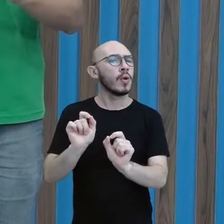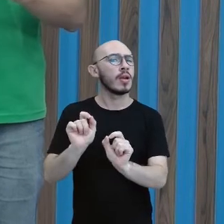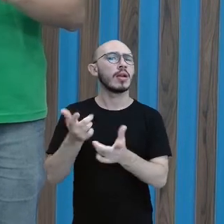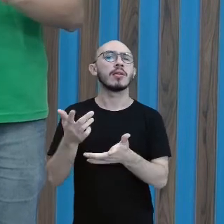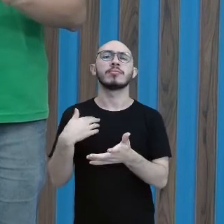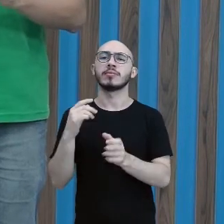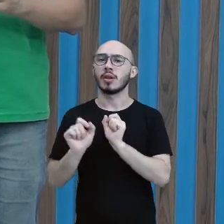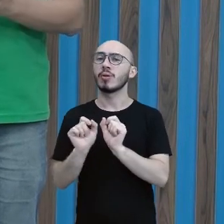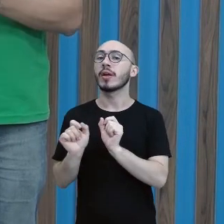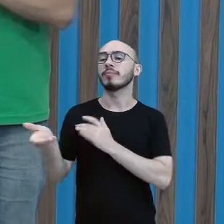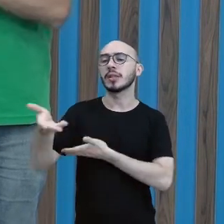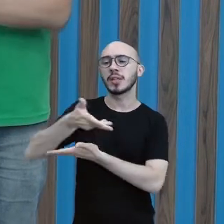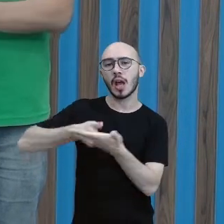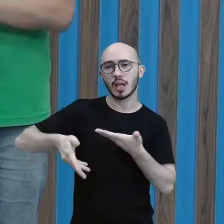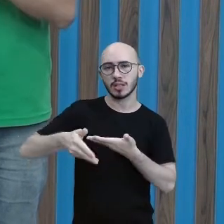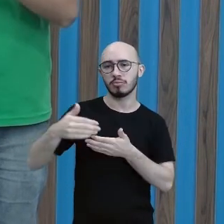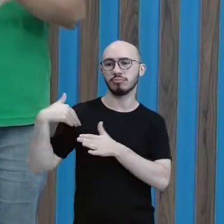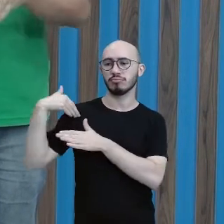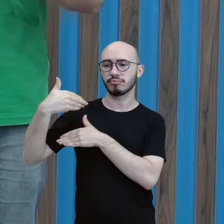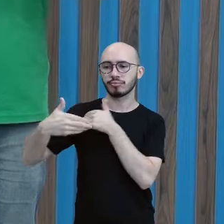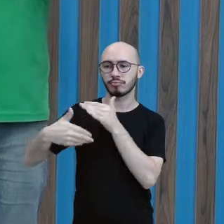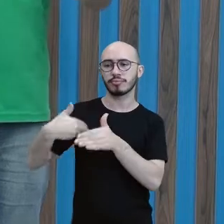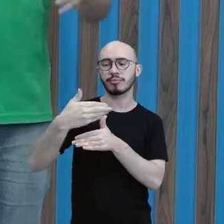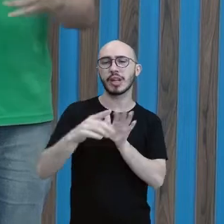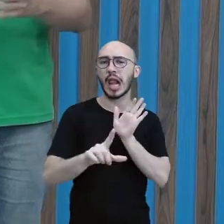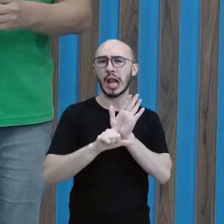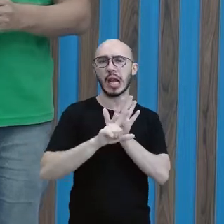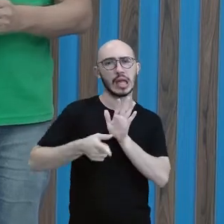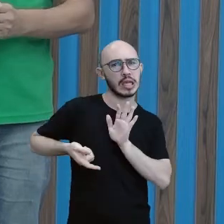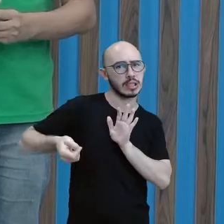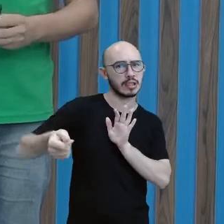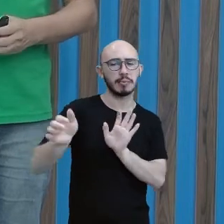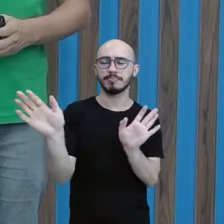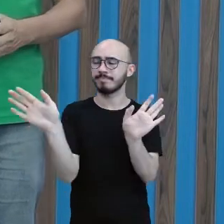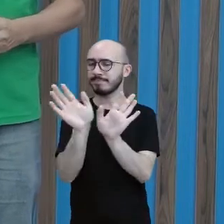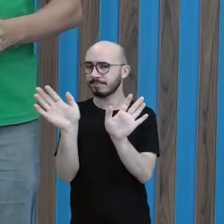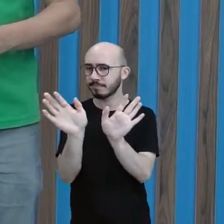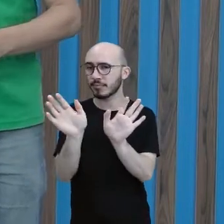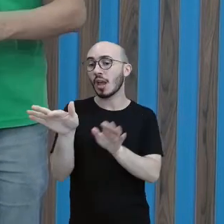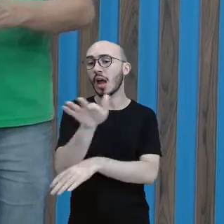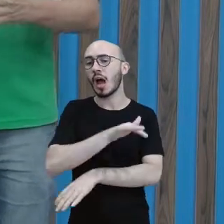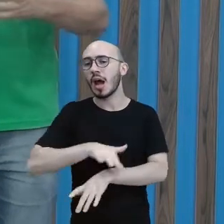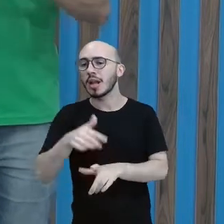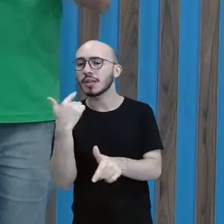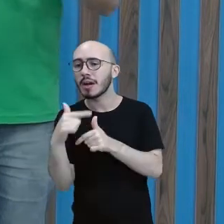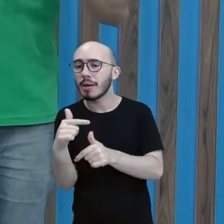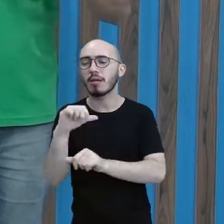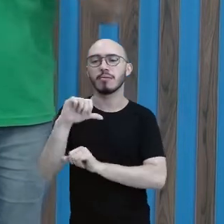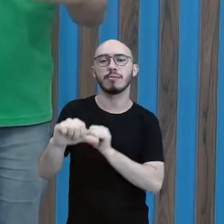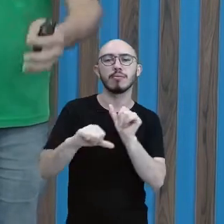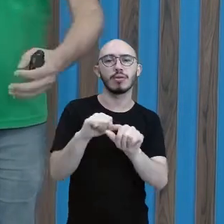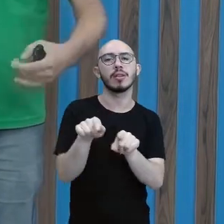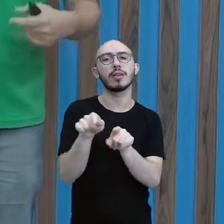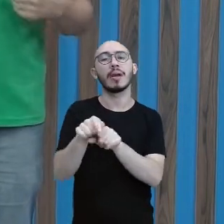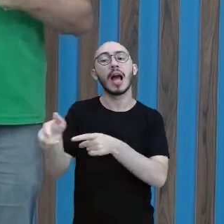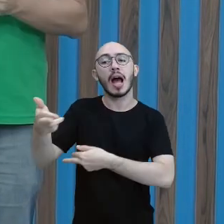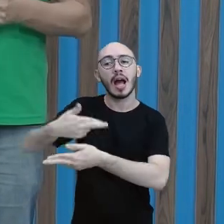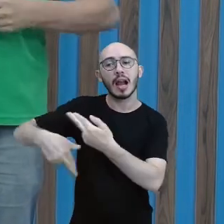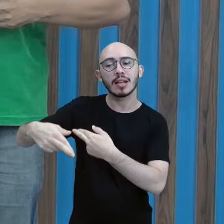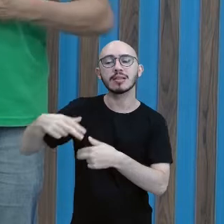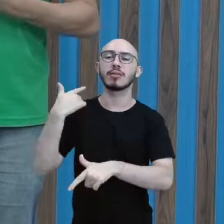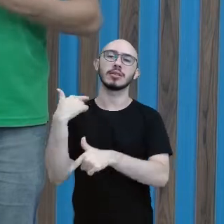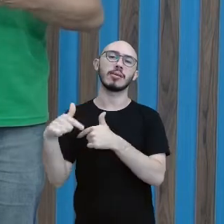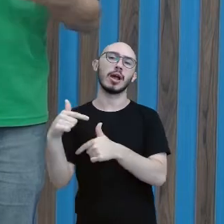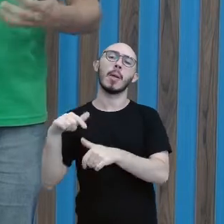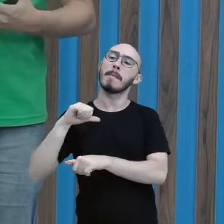uma dinâmica, né? Então, não é as mesmas leis para sempre e tal. O mundo do trabalho muda, as relações de trabalho mudam,